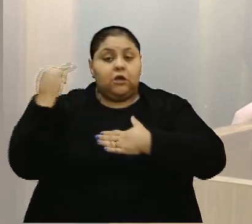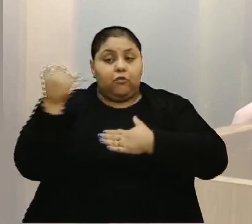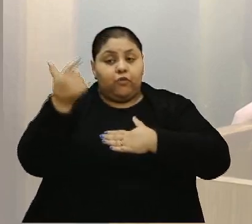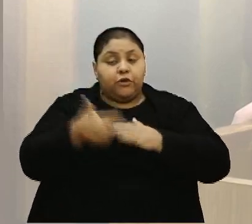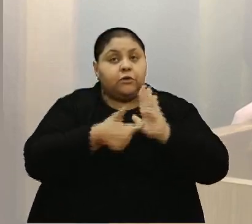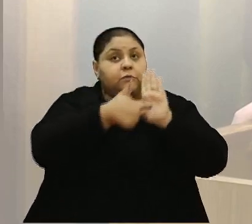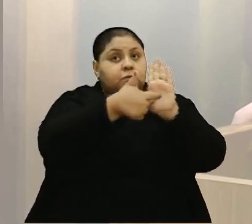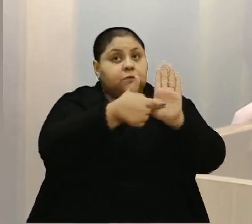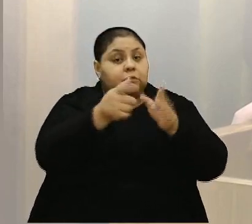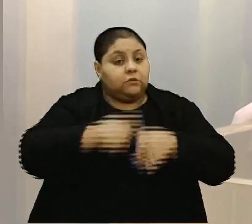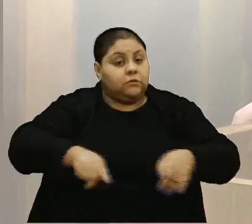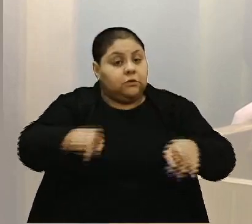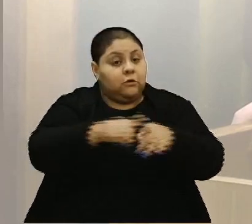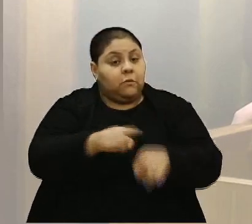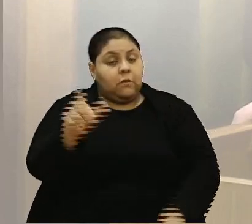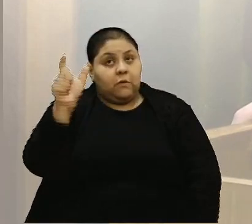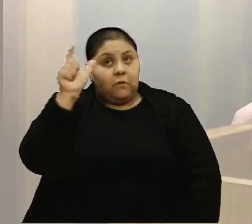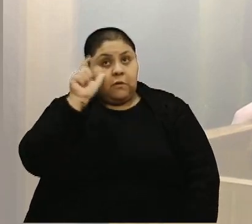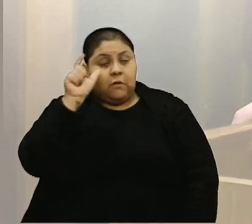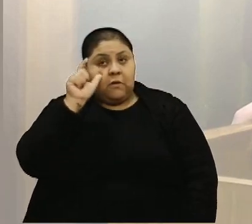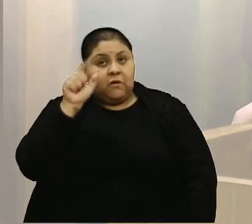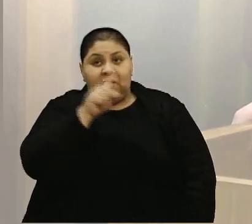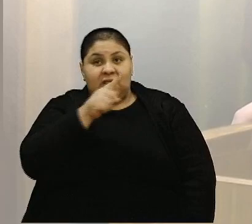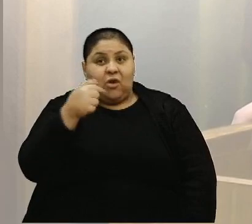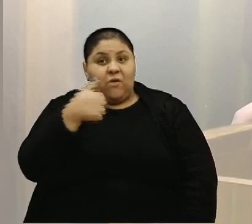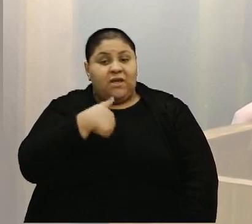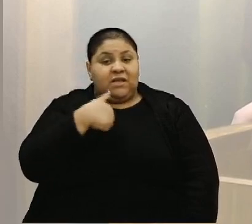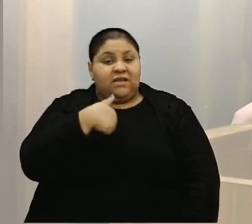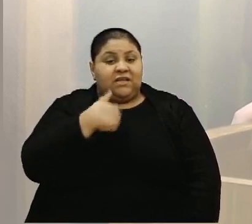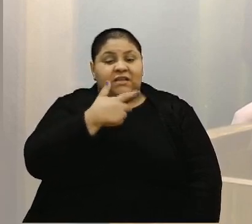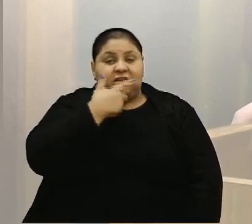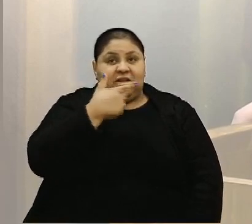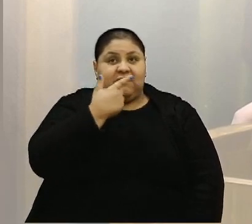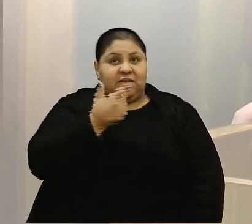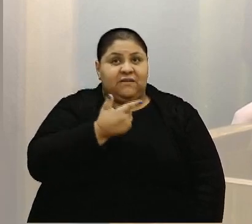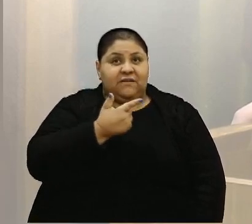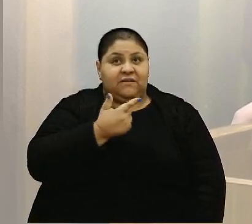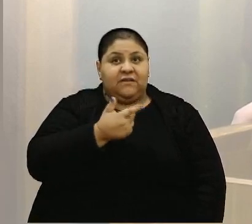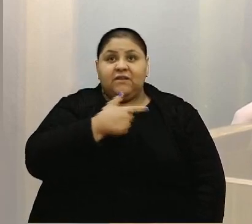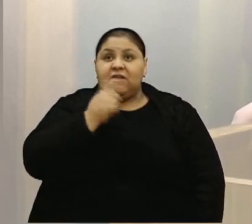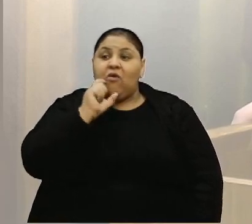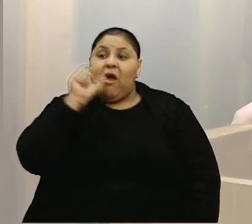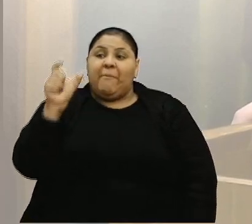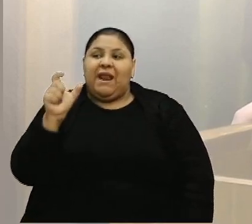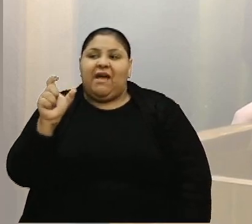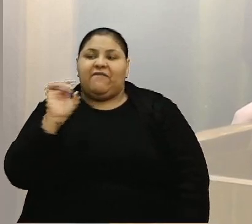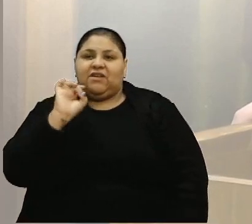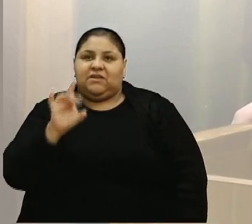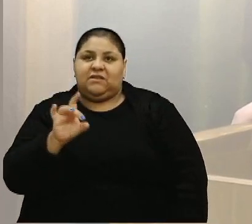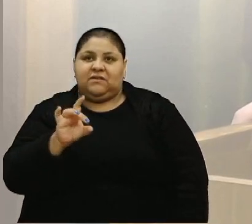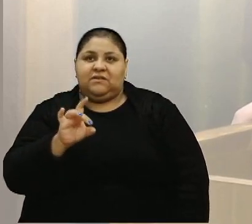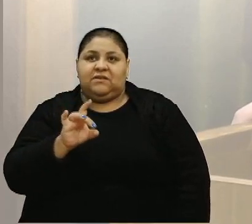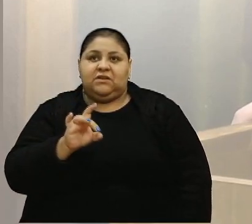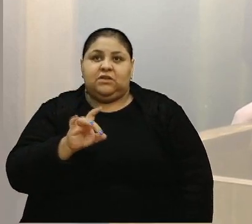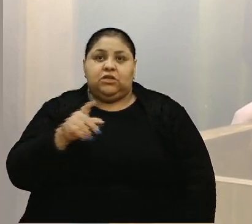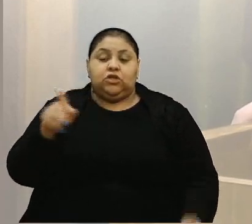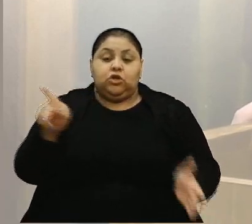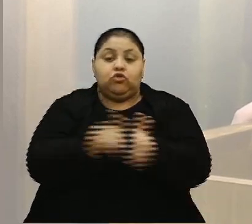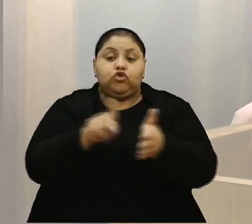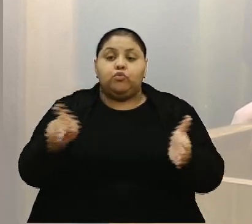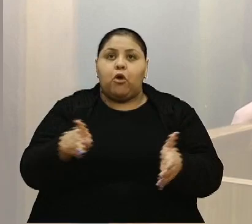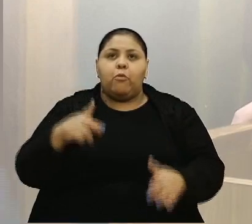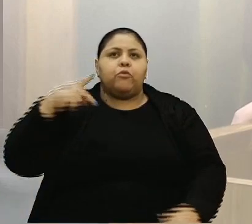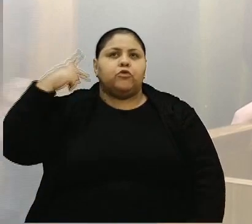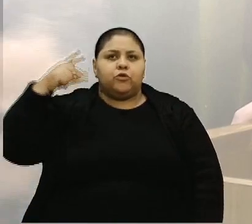mostrar, para que a população veja que às vezes não é só a gente que diz, não é a nossa palavra da boca para fora. São eles mesmos que falam e